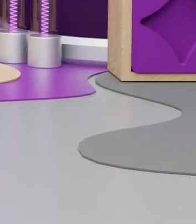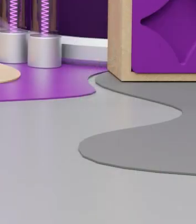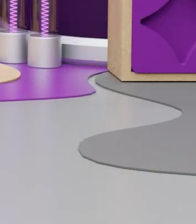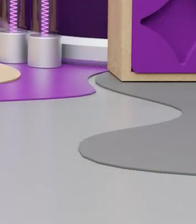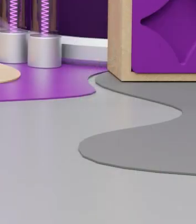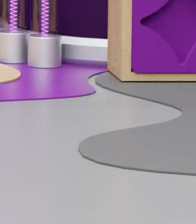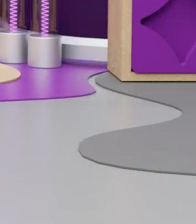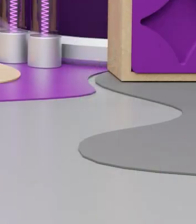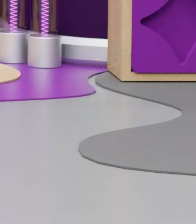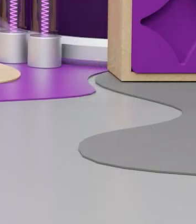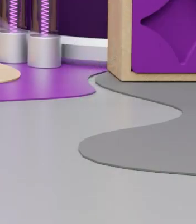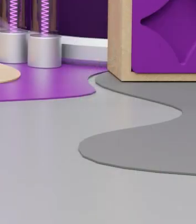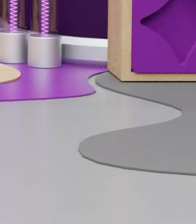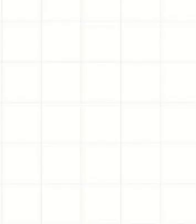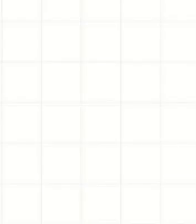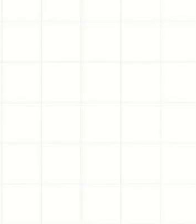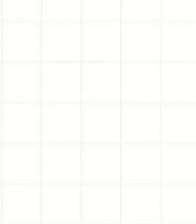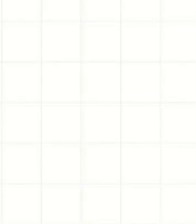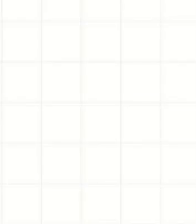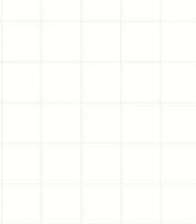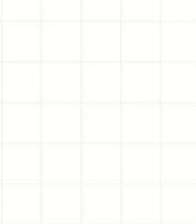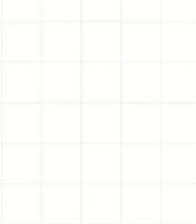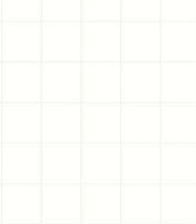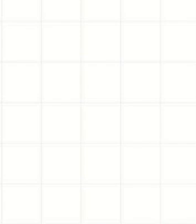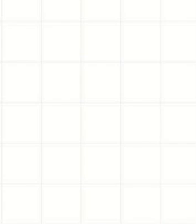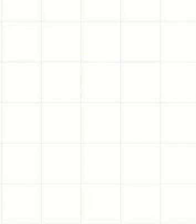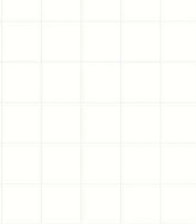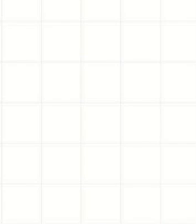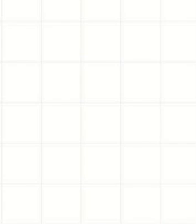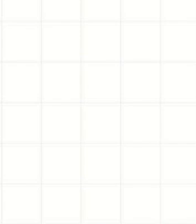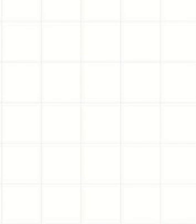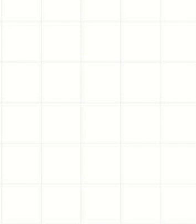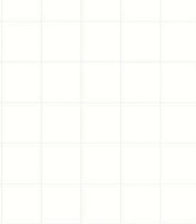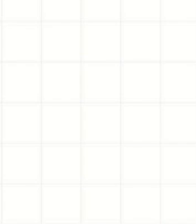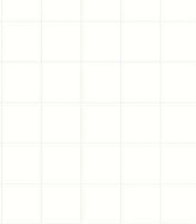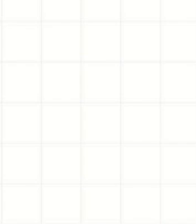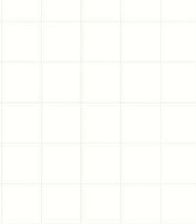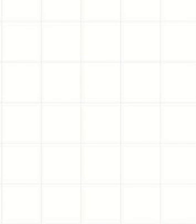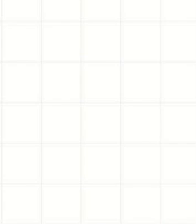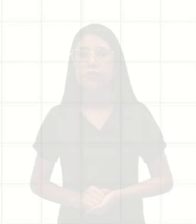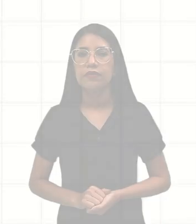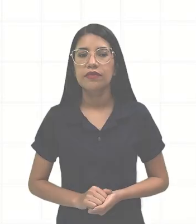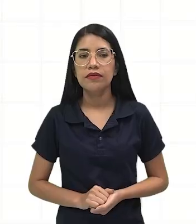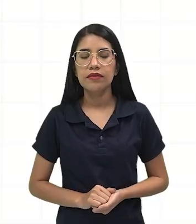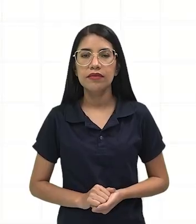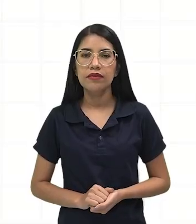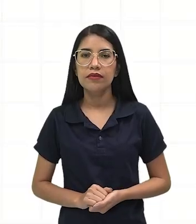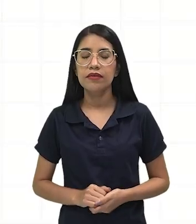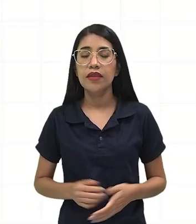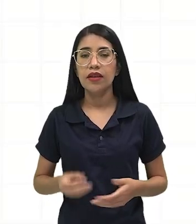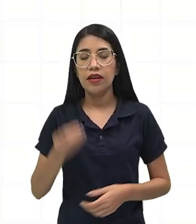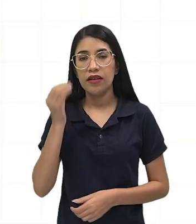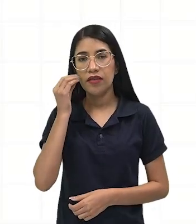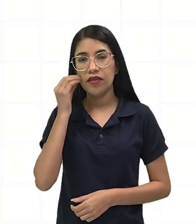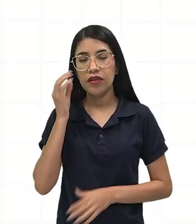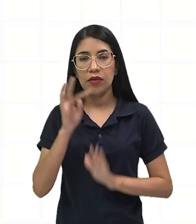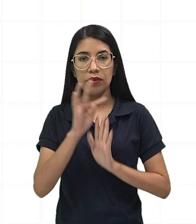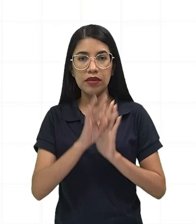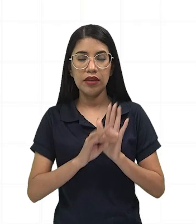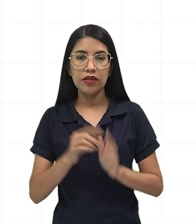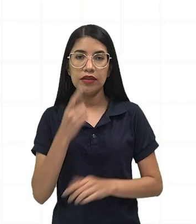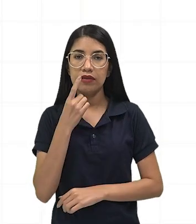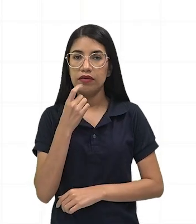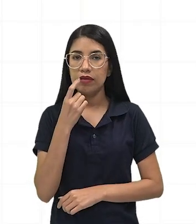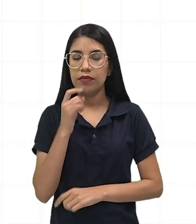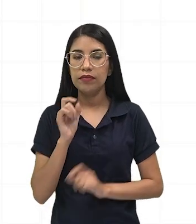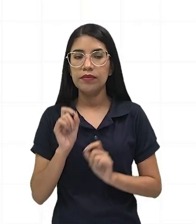proporcionais. Beleza? Vamos continuar. Então olha lá. Olha o que é que nós temos em vermelho, que é um destaque,